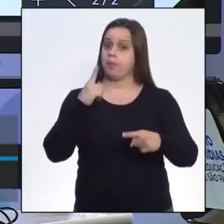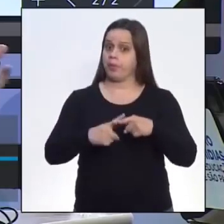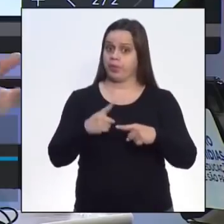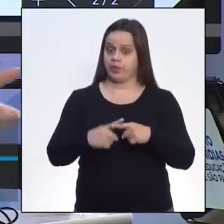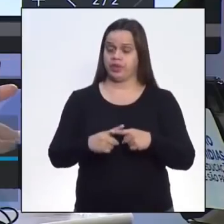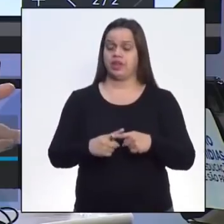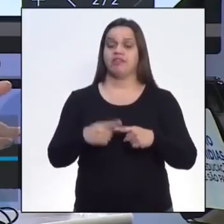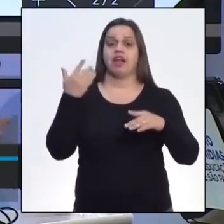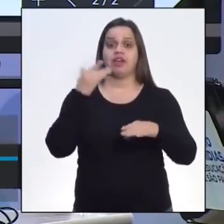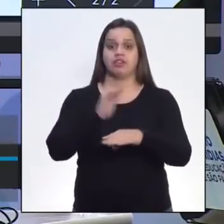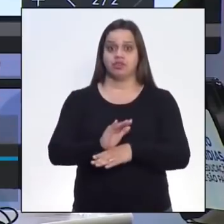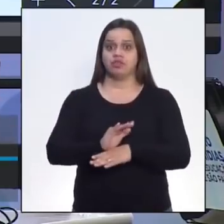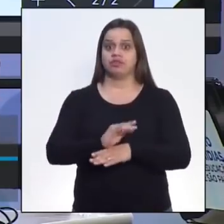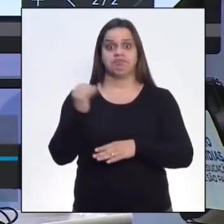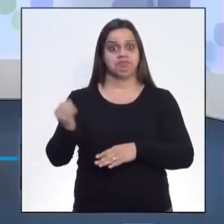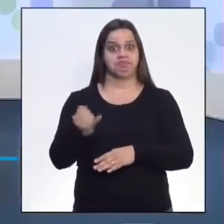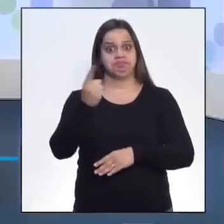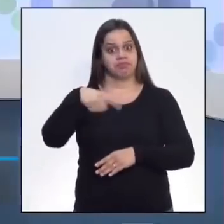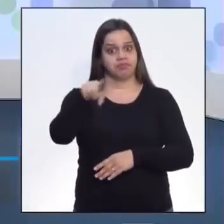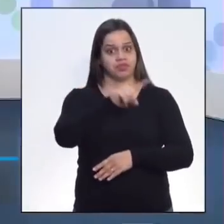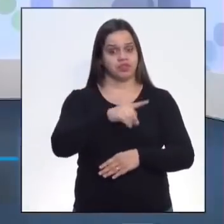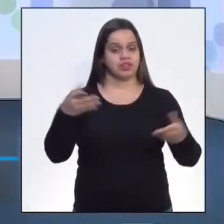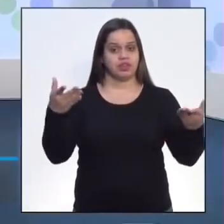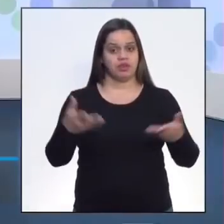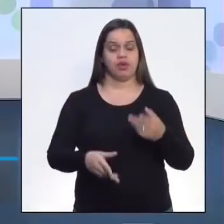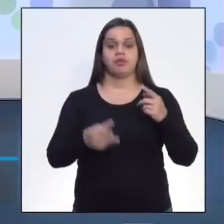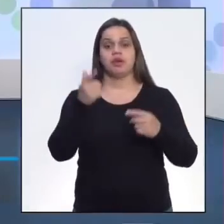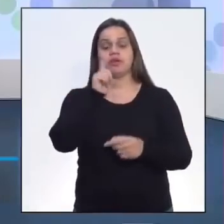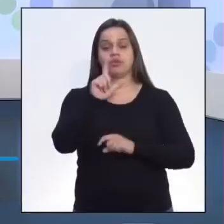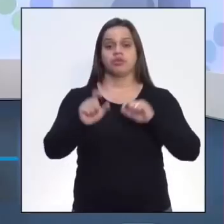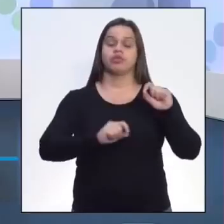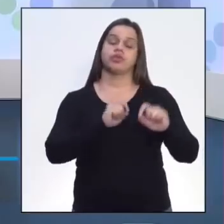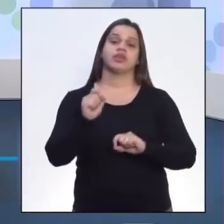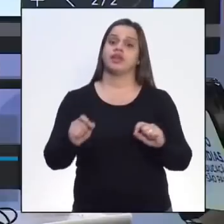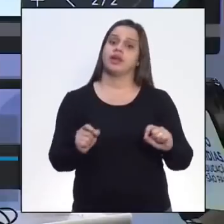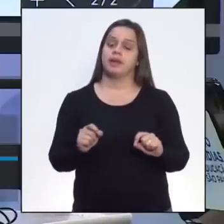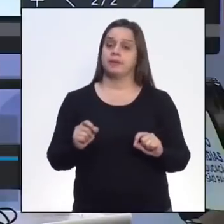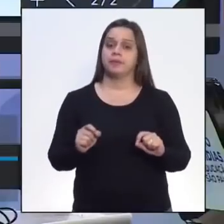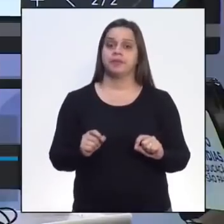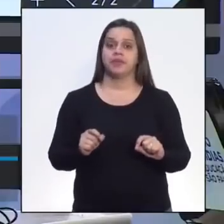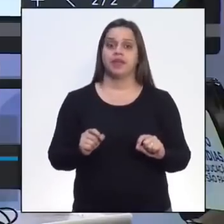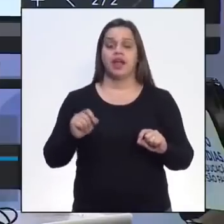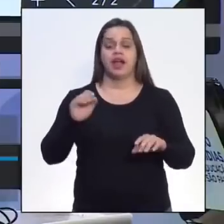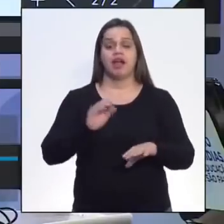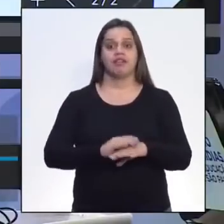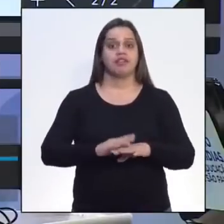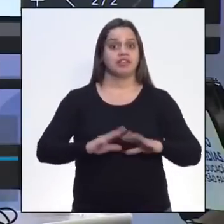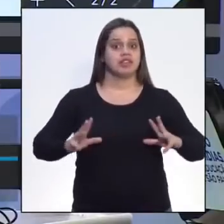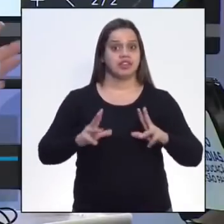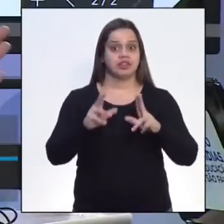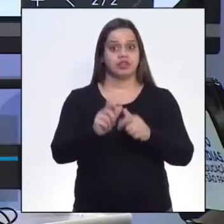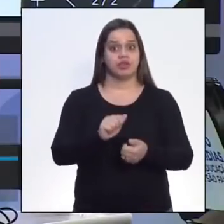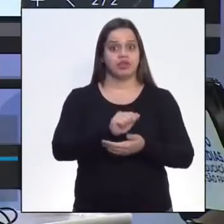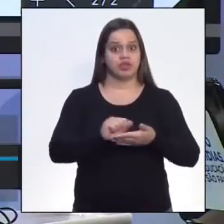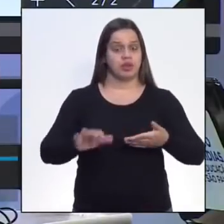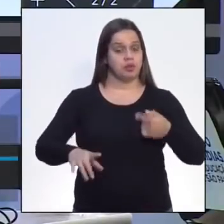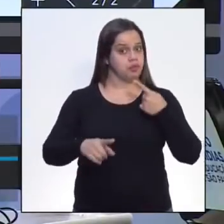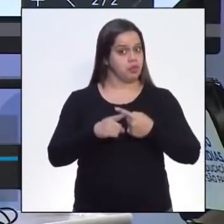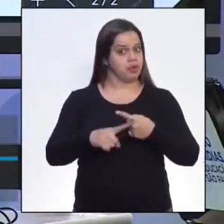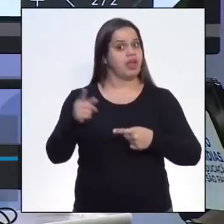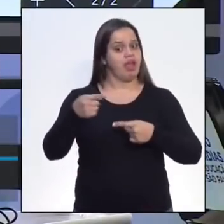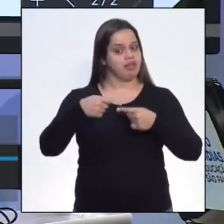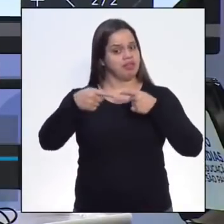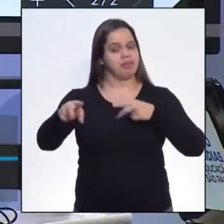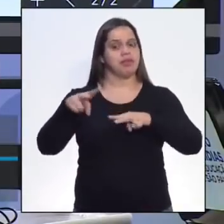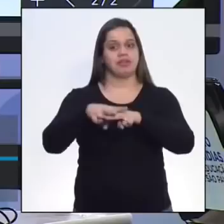muita diferença, né, Jonas? Agora, para poder ajudá-los a resolver os exercícios, porque uma semana de estudos